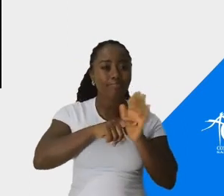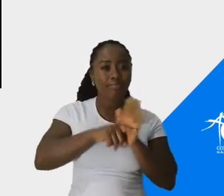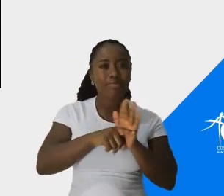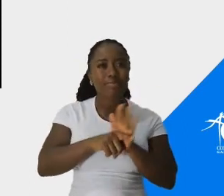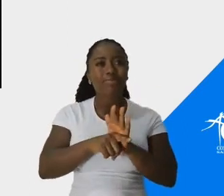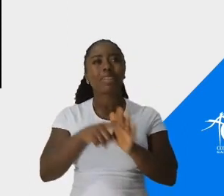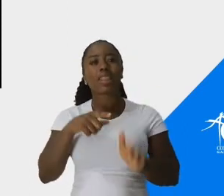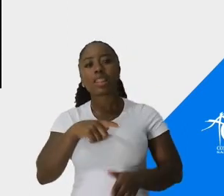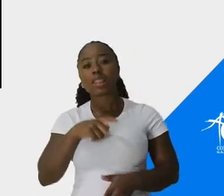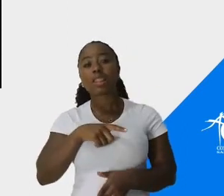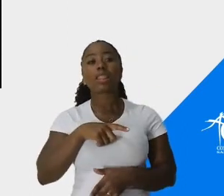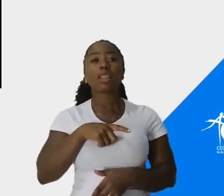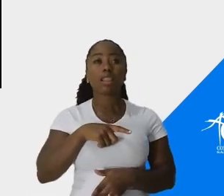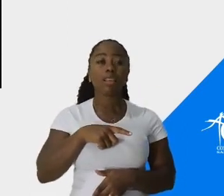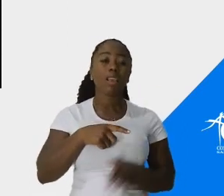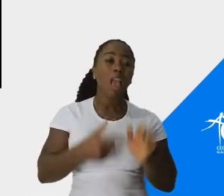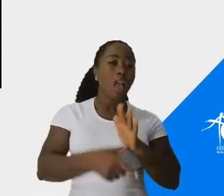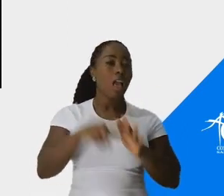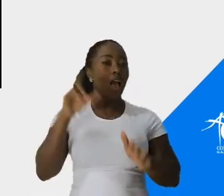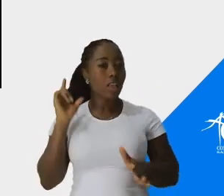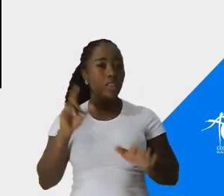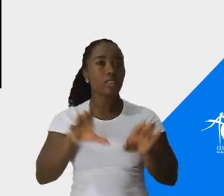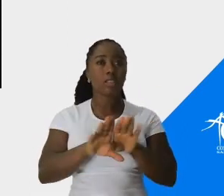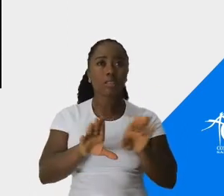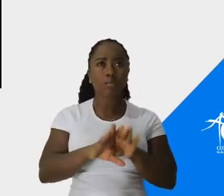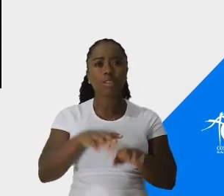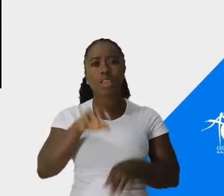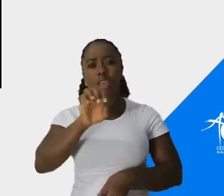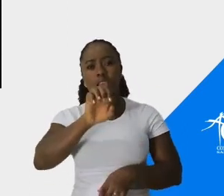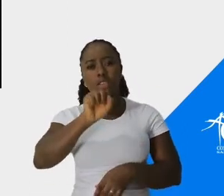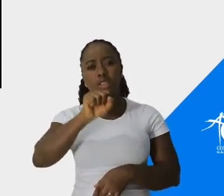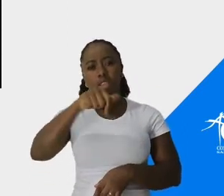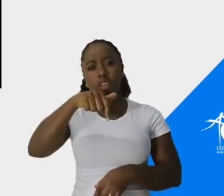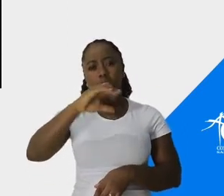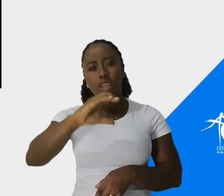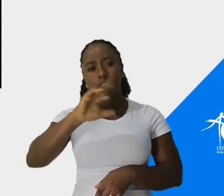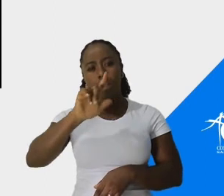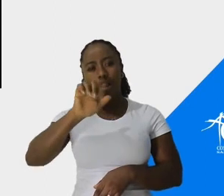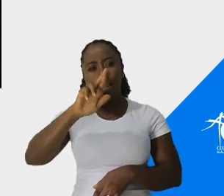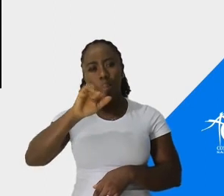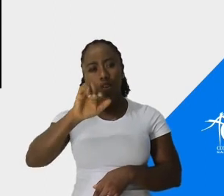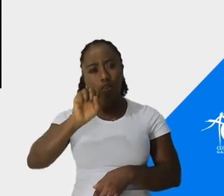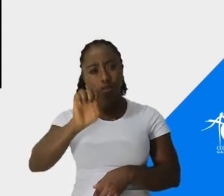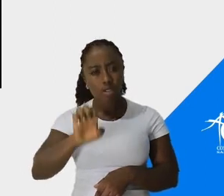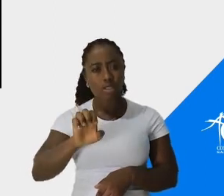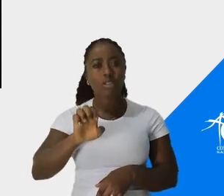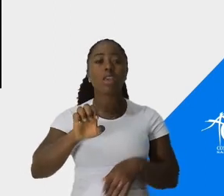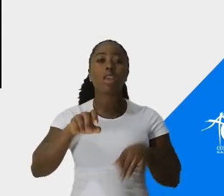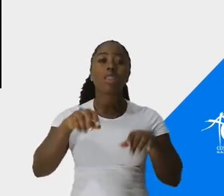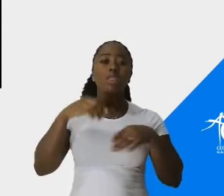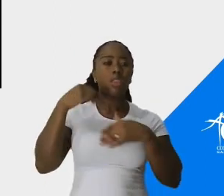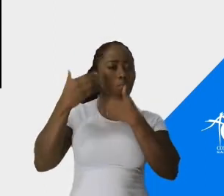temporal, esclerose mesial temporal. Tem que investigar bem essa área, né?